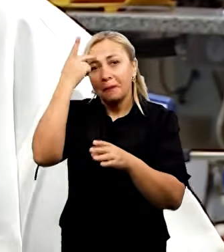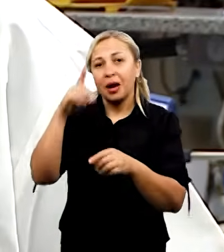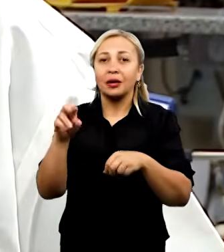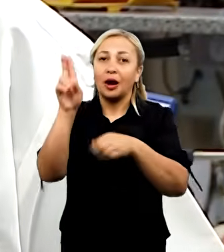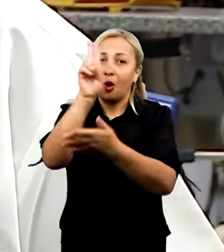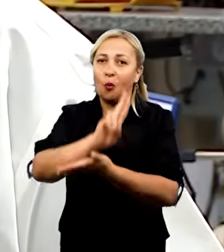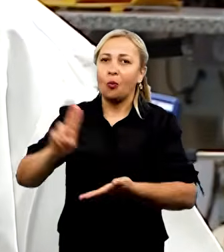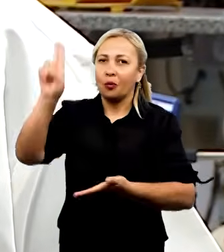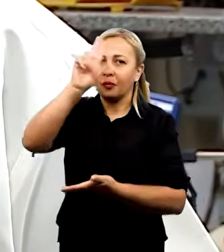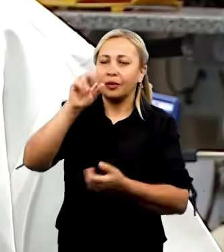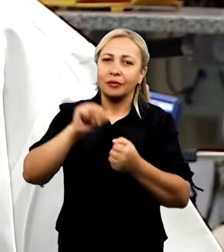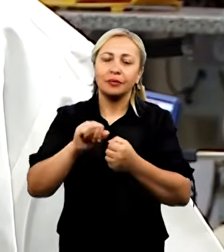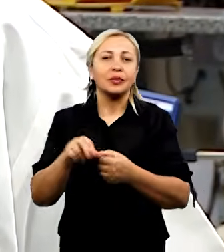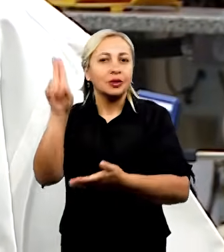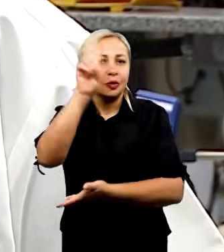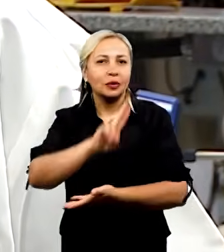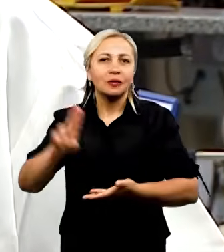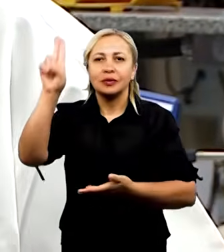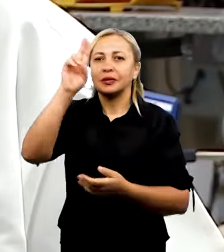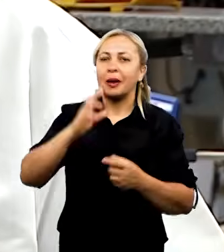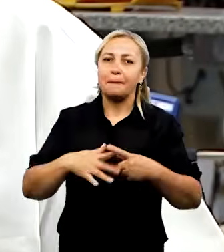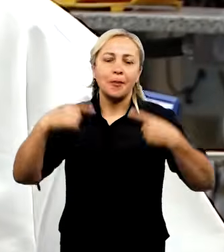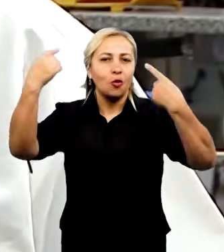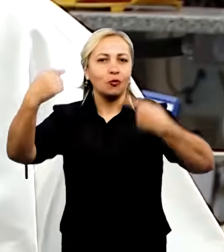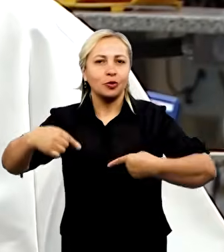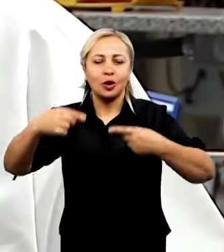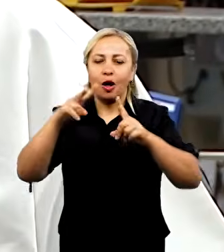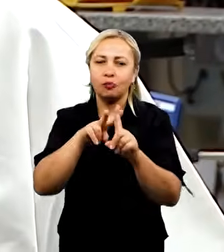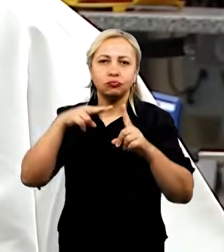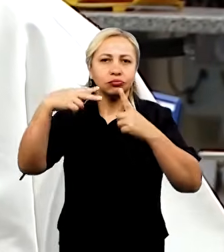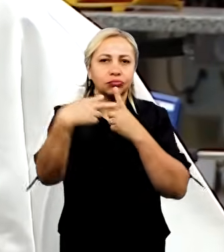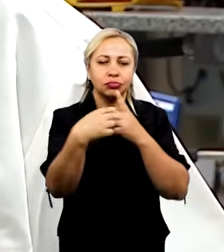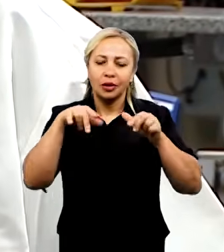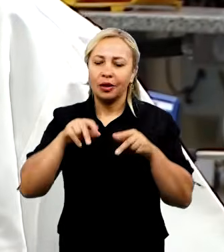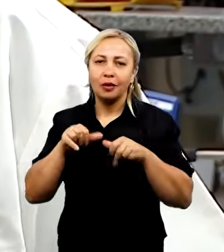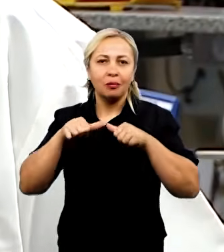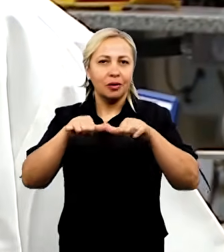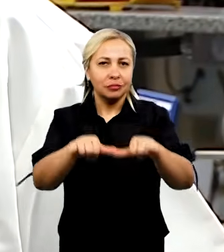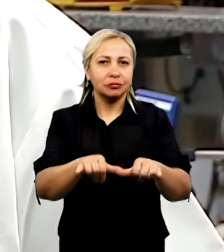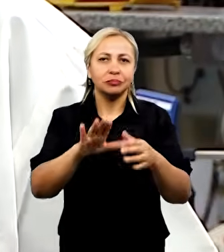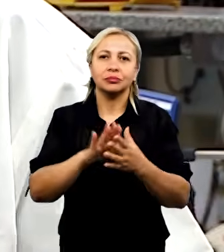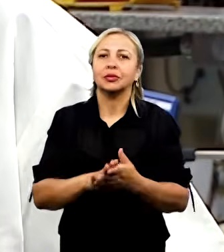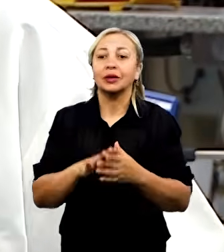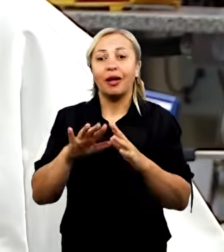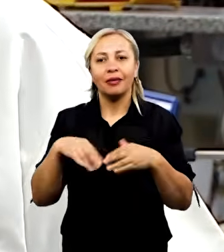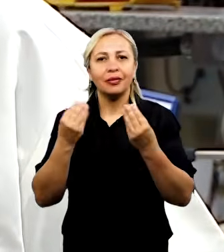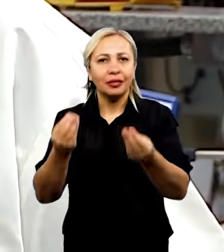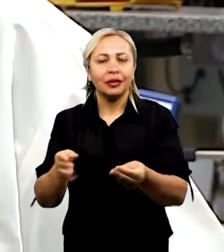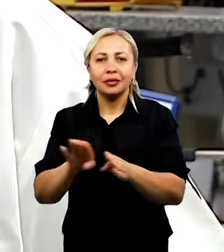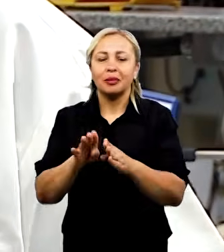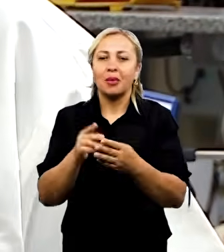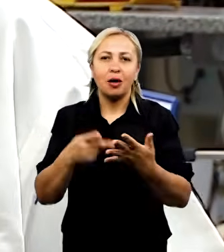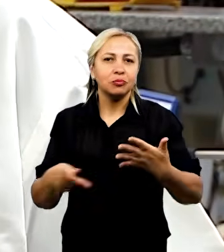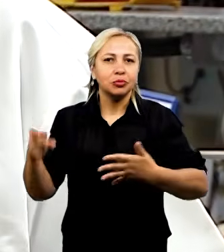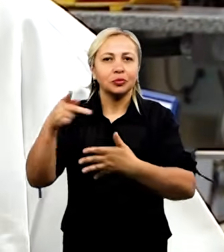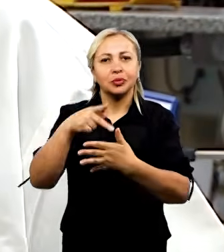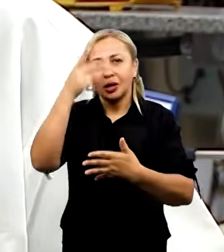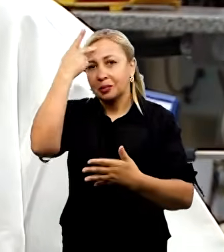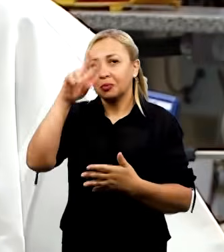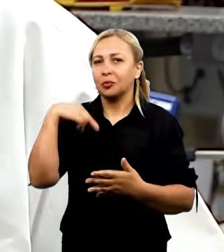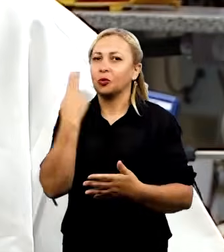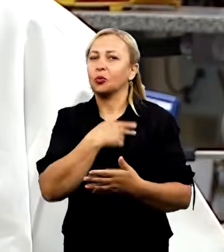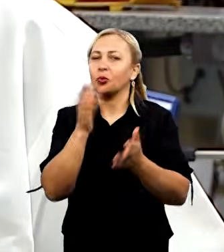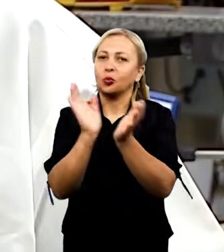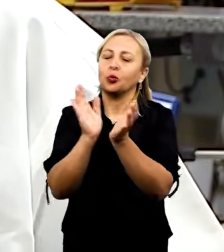a universidade mais competitiva do ponto de vista mercadológico e dá uma prioridade para que o nosso